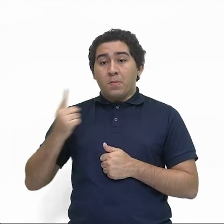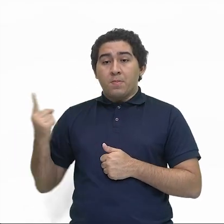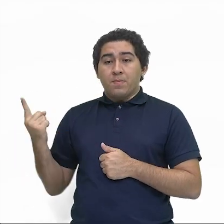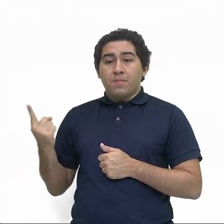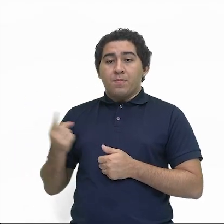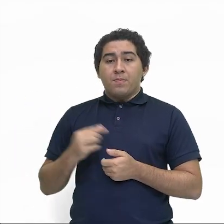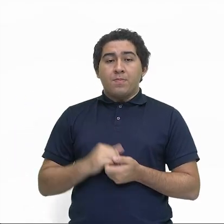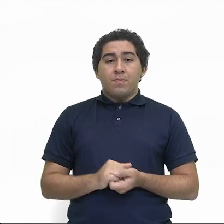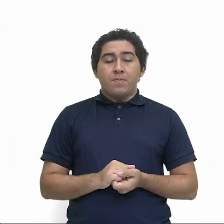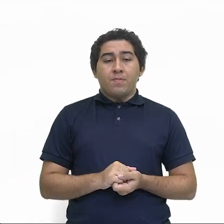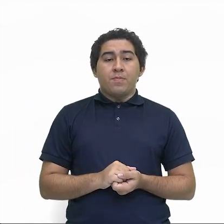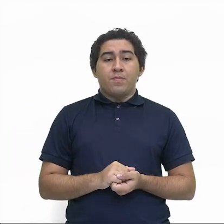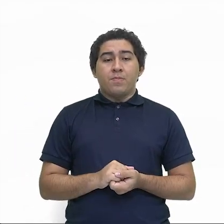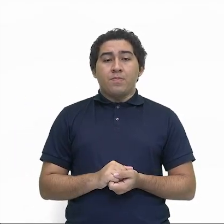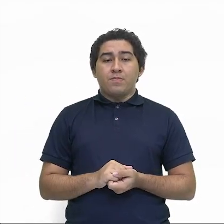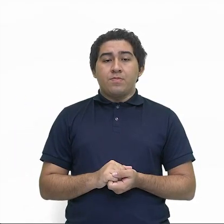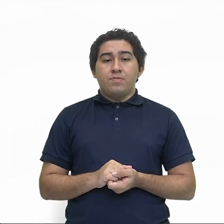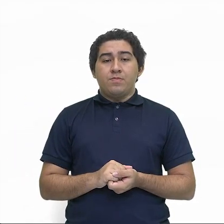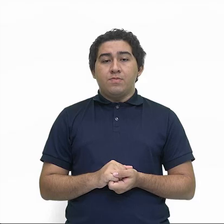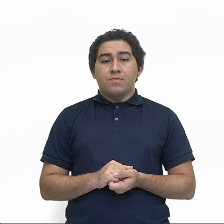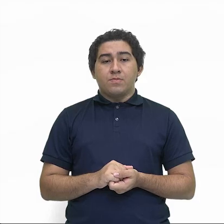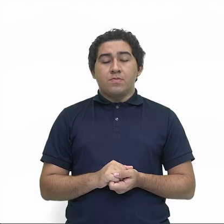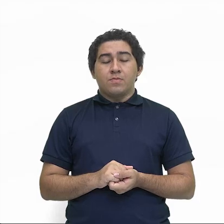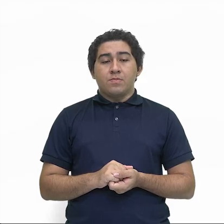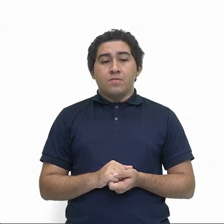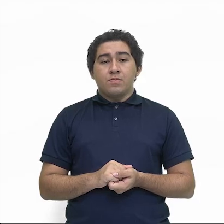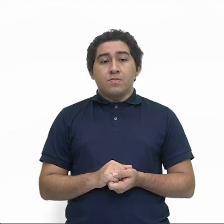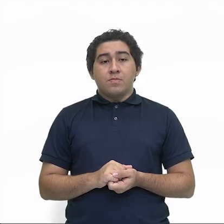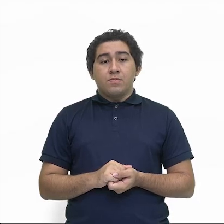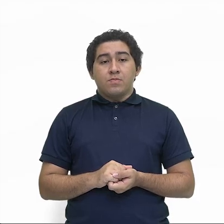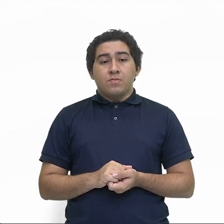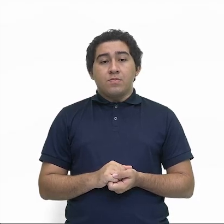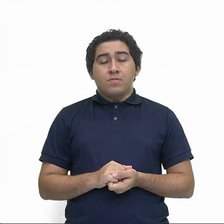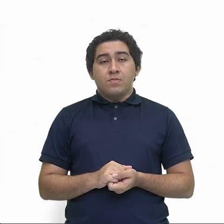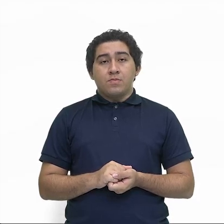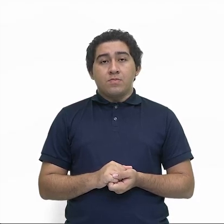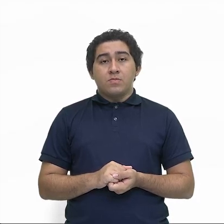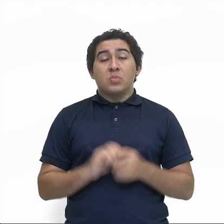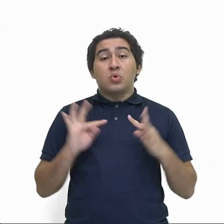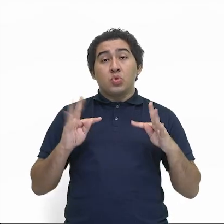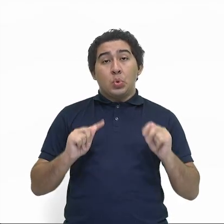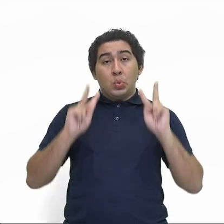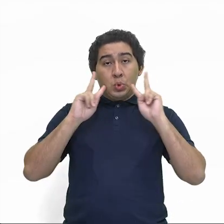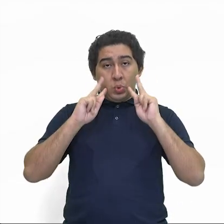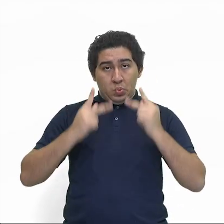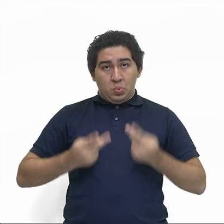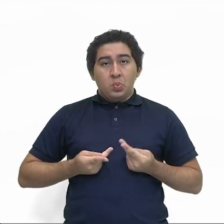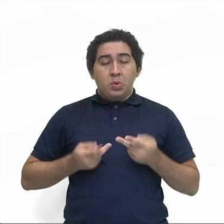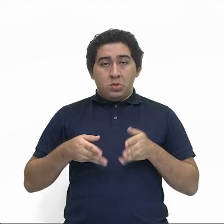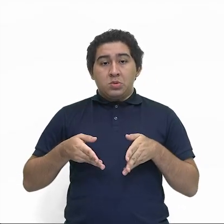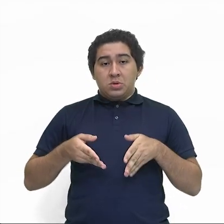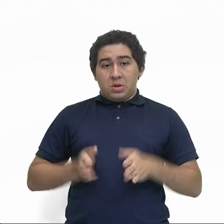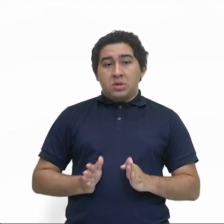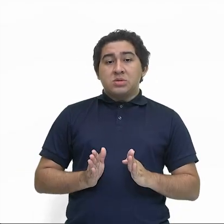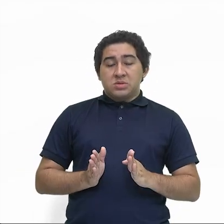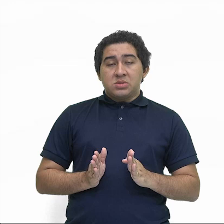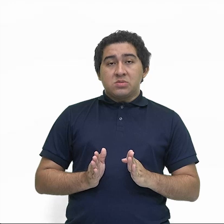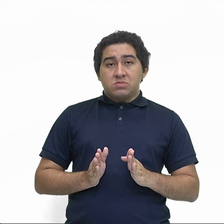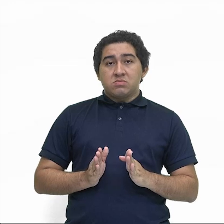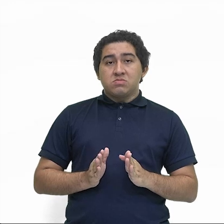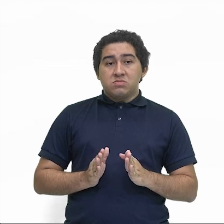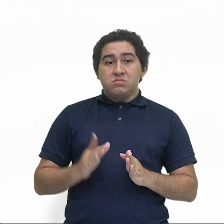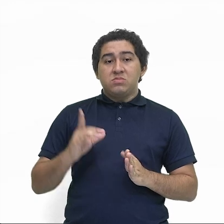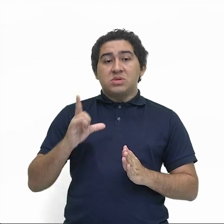born free and equal in dignity and rights. Ele fala que todos os seres humanos,